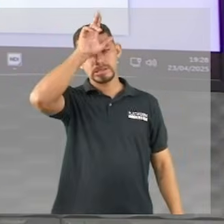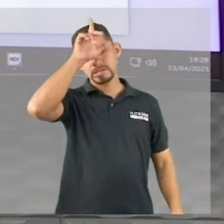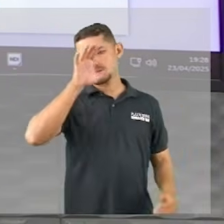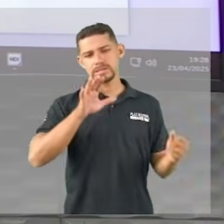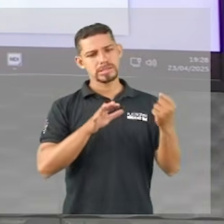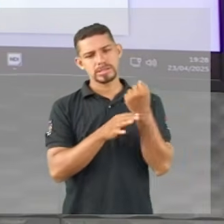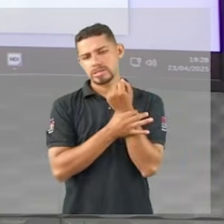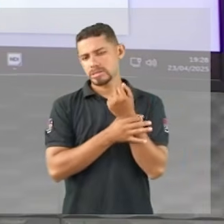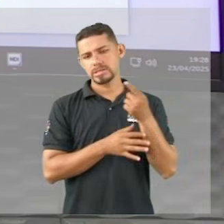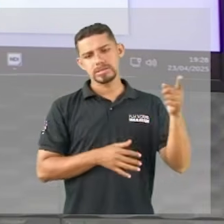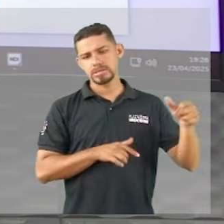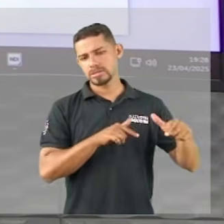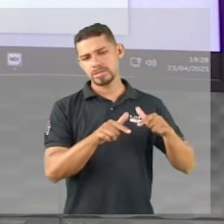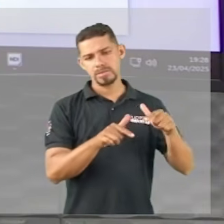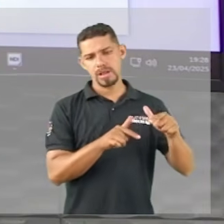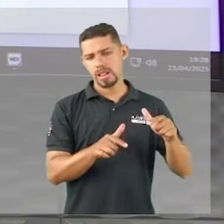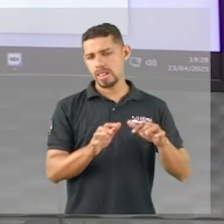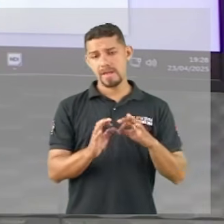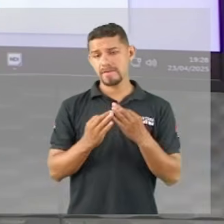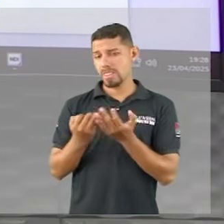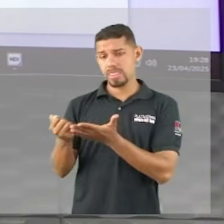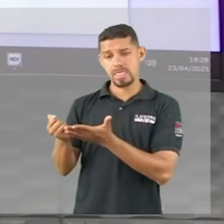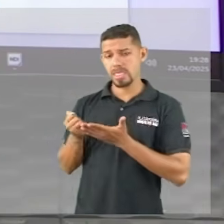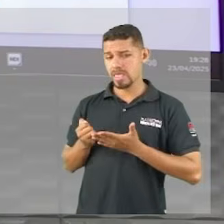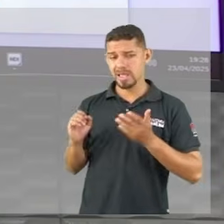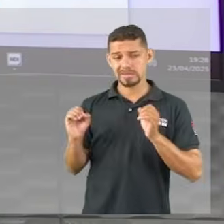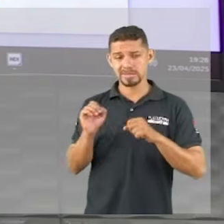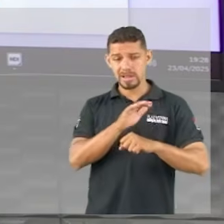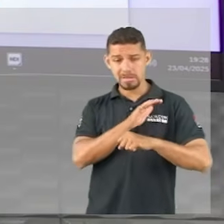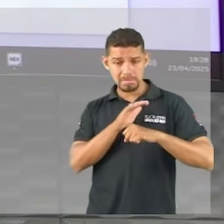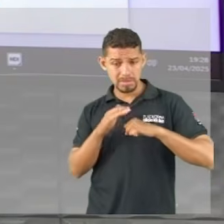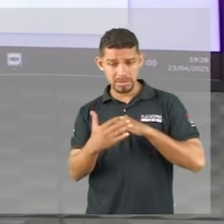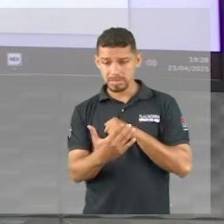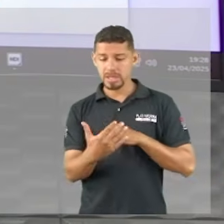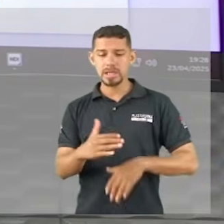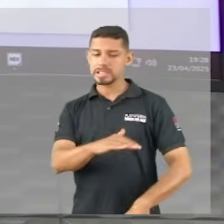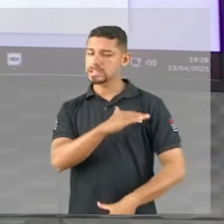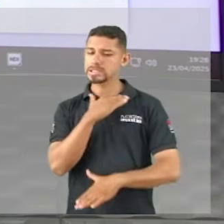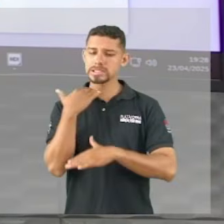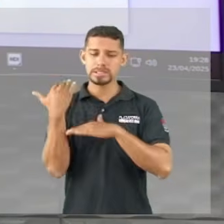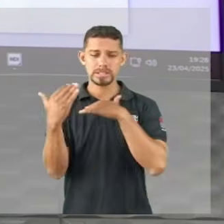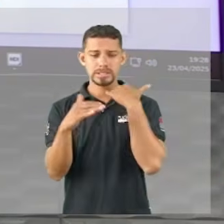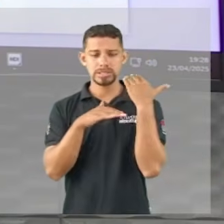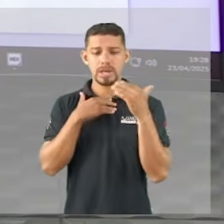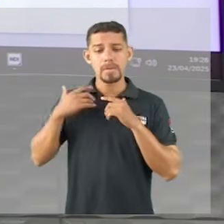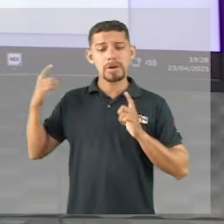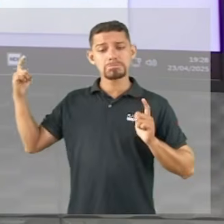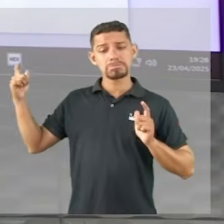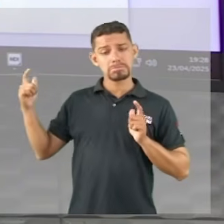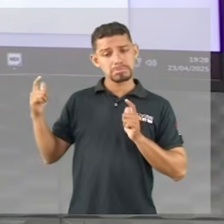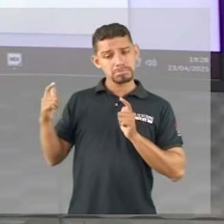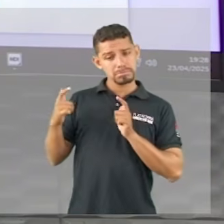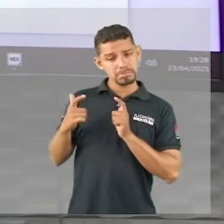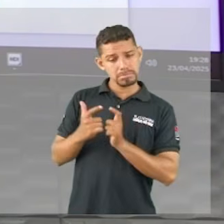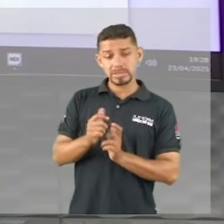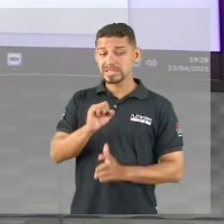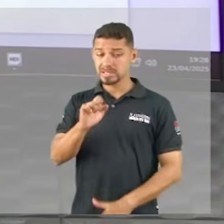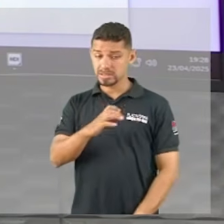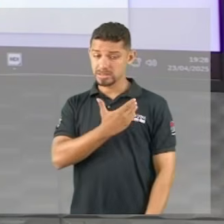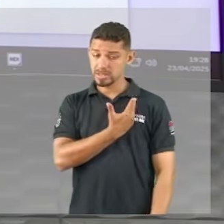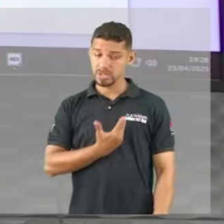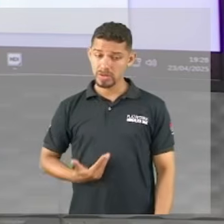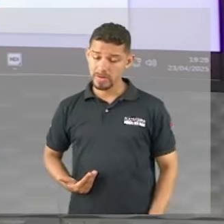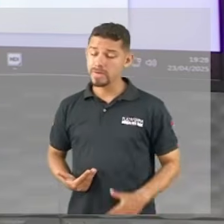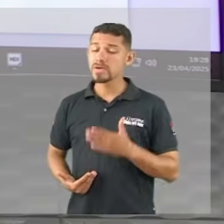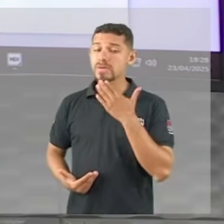receberam o apoio necessário durante a pandemia e os números de mortes poderiam ter sido muito menores se as ações do governo tivessem